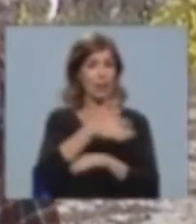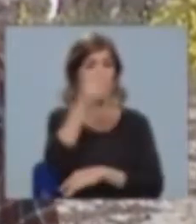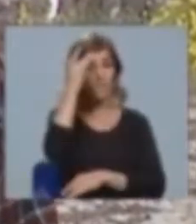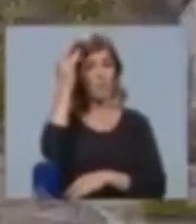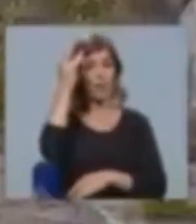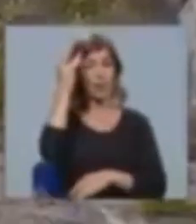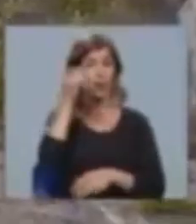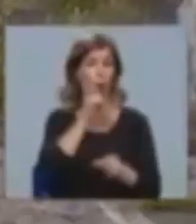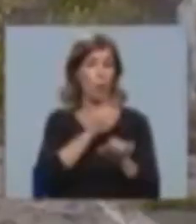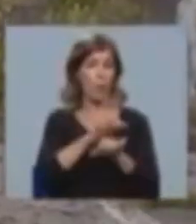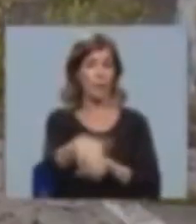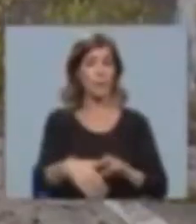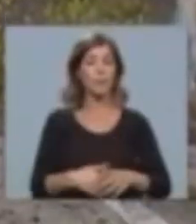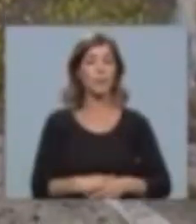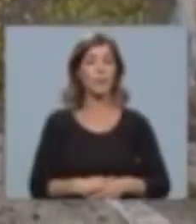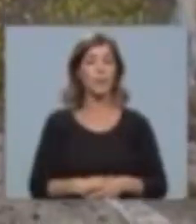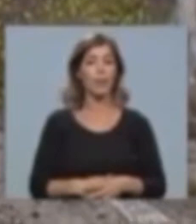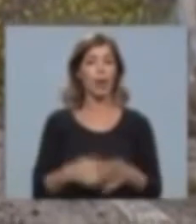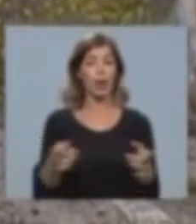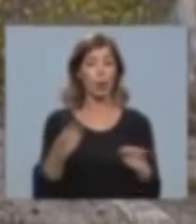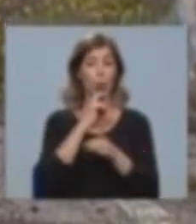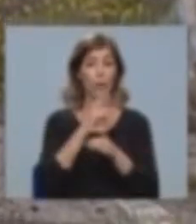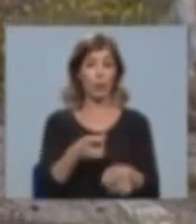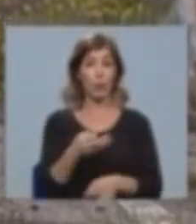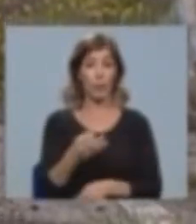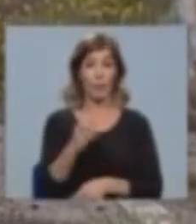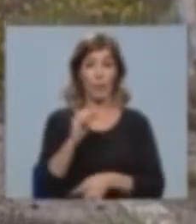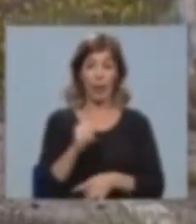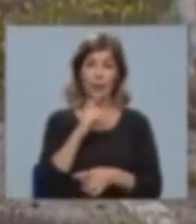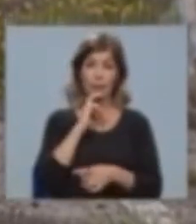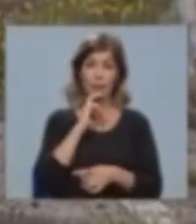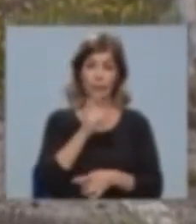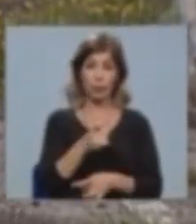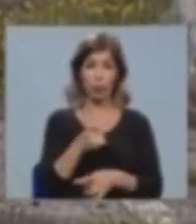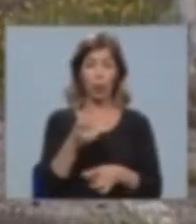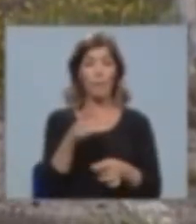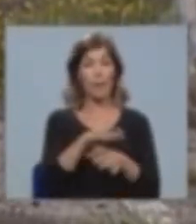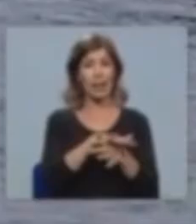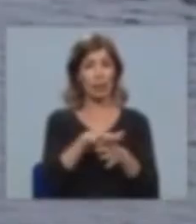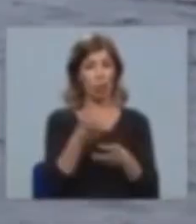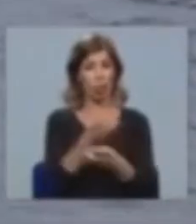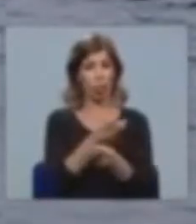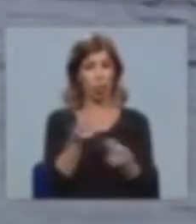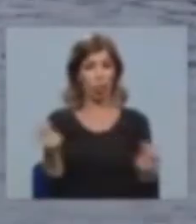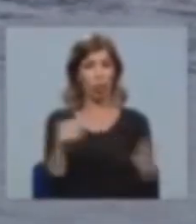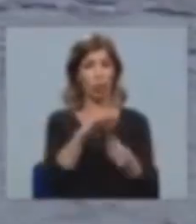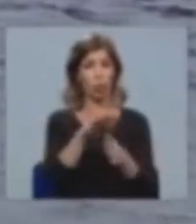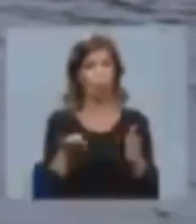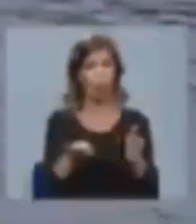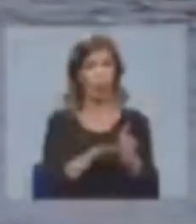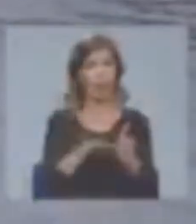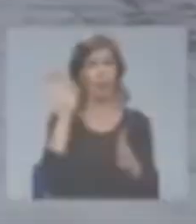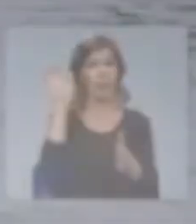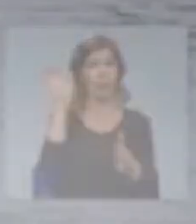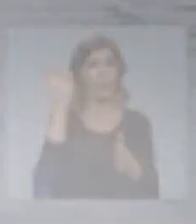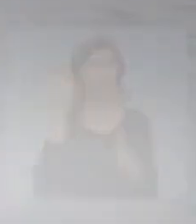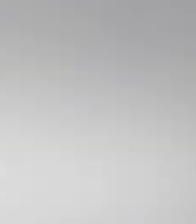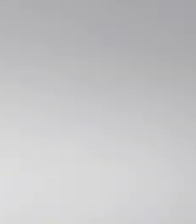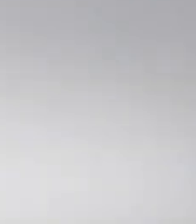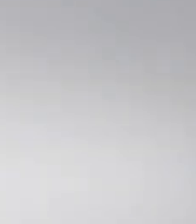ao oceano. O alerta deixado pelo Partido Socialista para o estado de degradação do cais da Ribeira Brava.